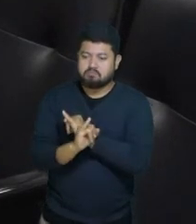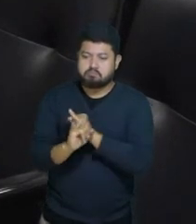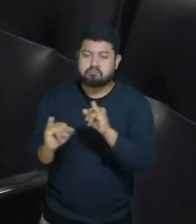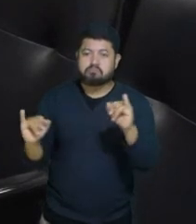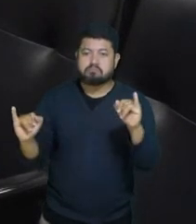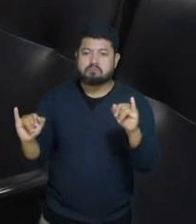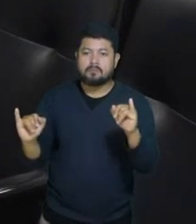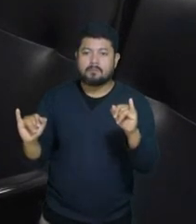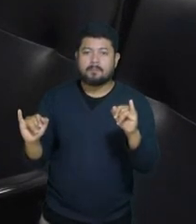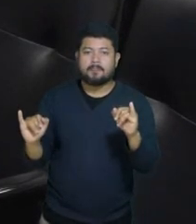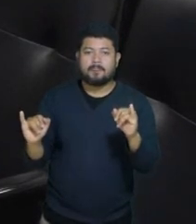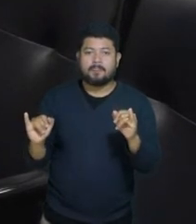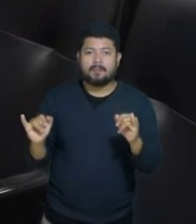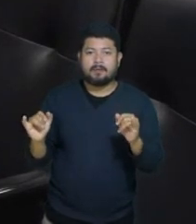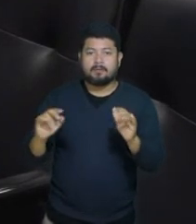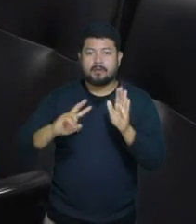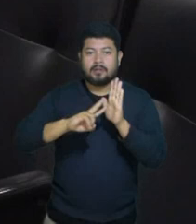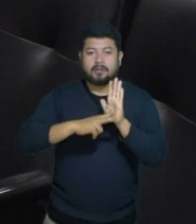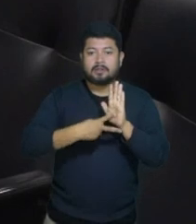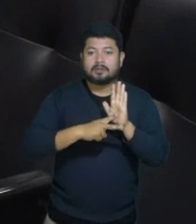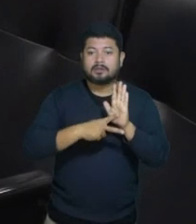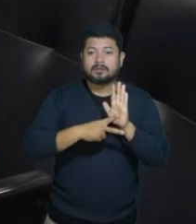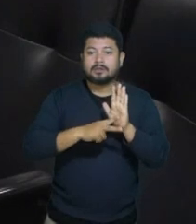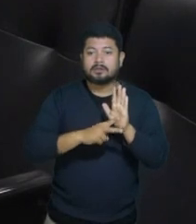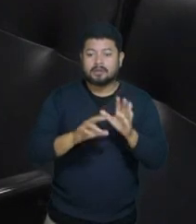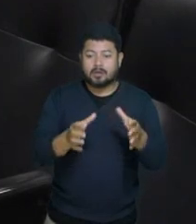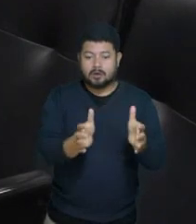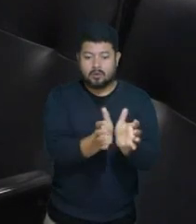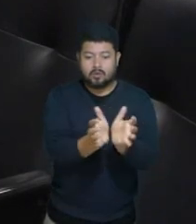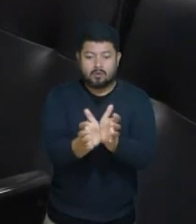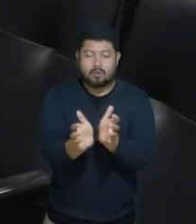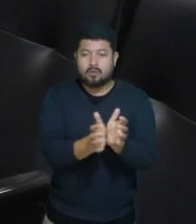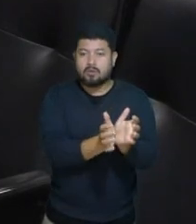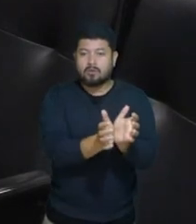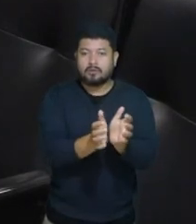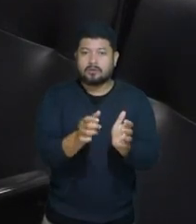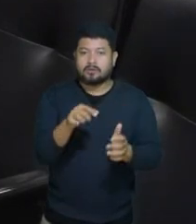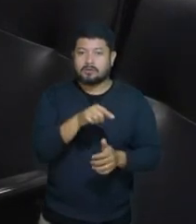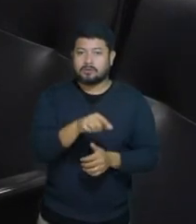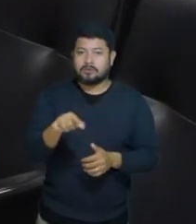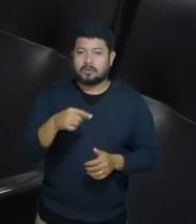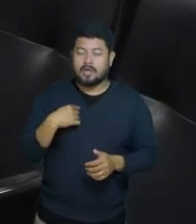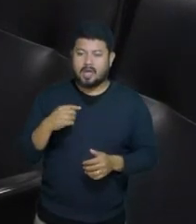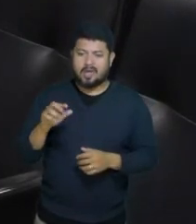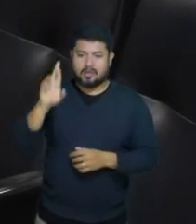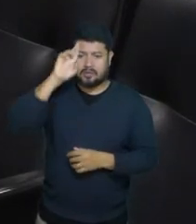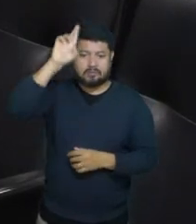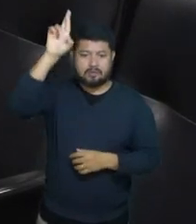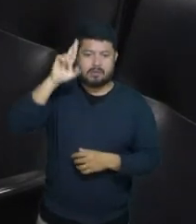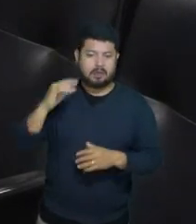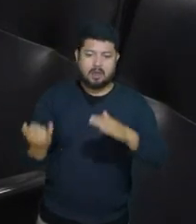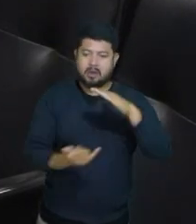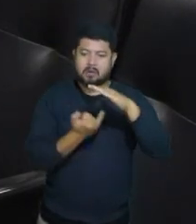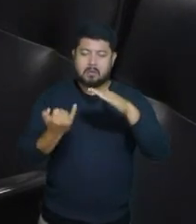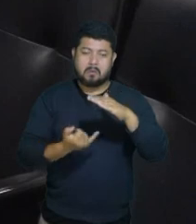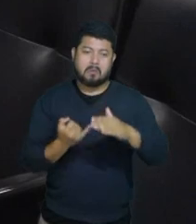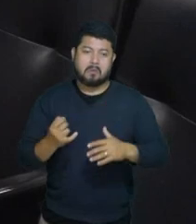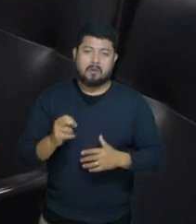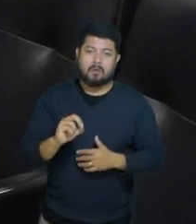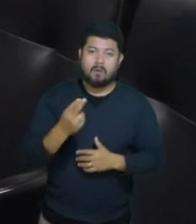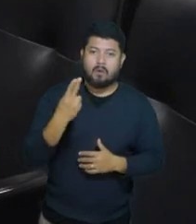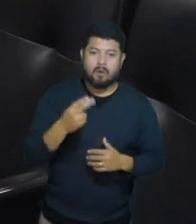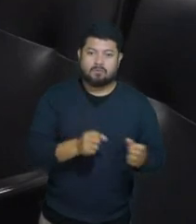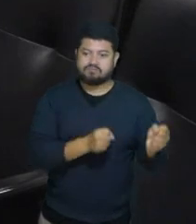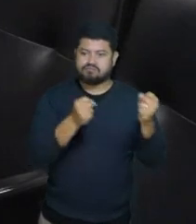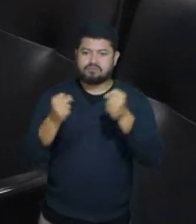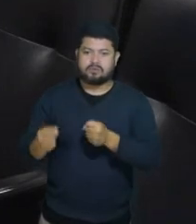deixar para os sindicatos, os trabalhadores, as pessoas comuns que não são donos de indústrias, eventualmente não são donos